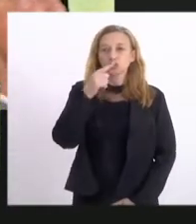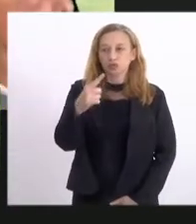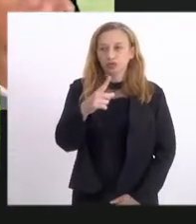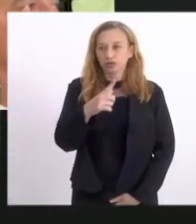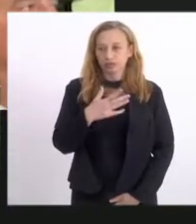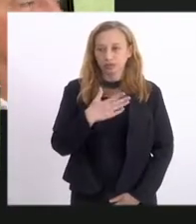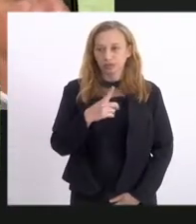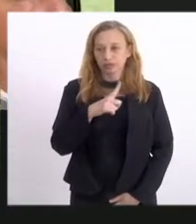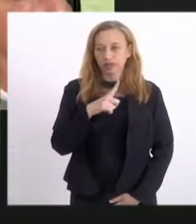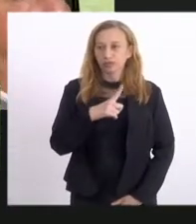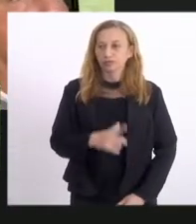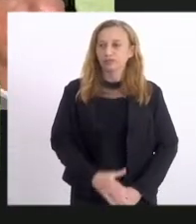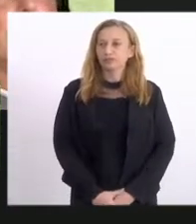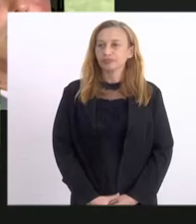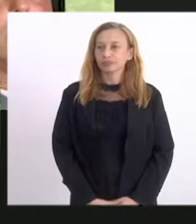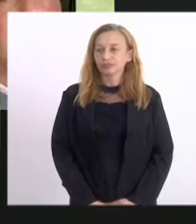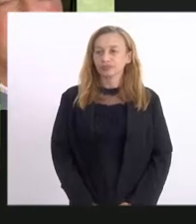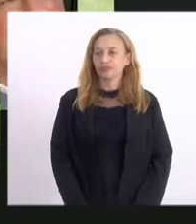mim.